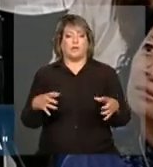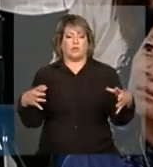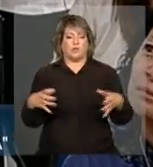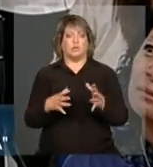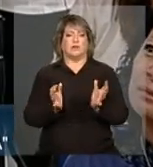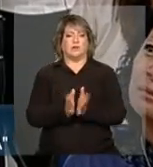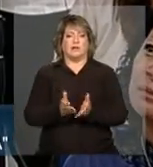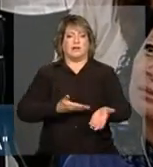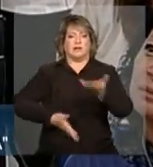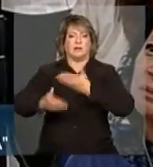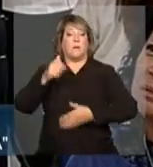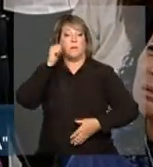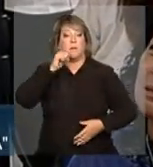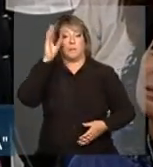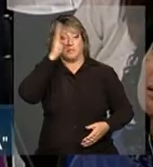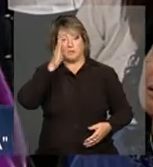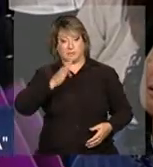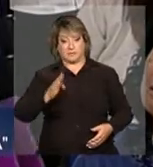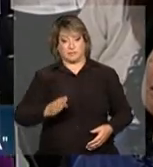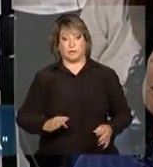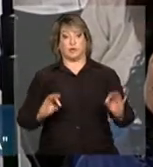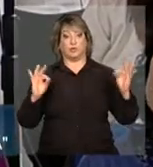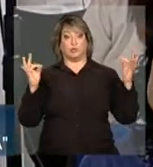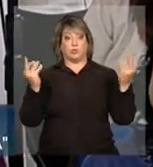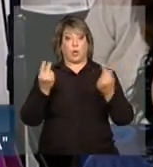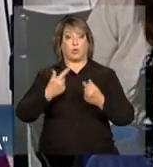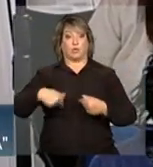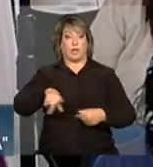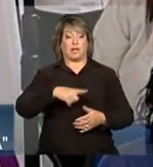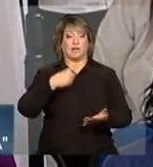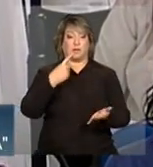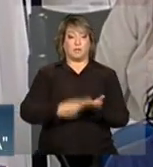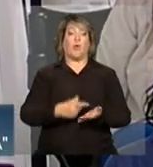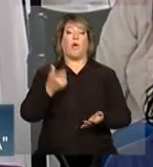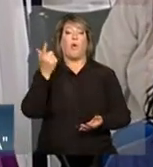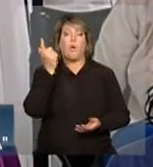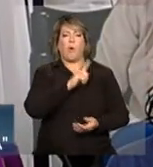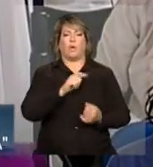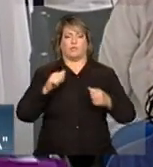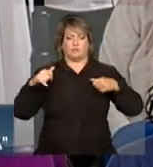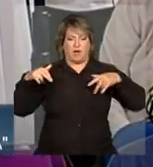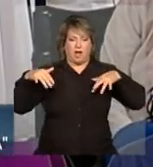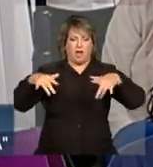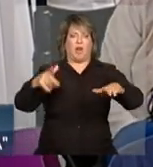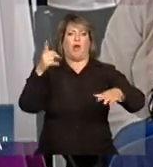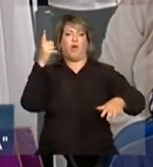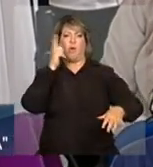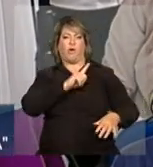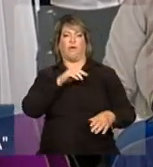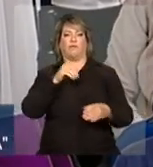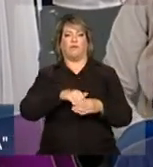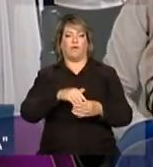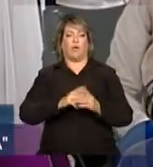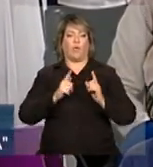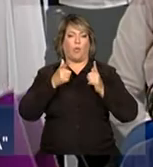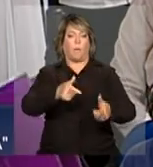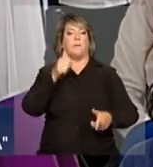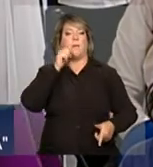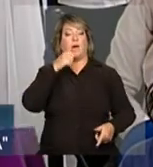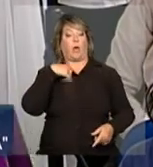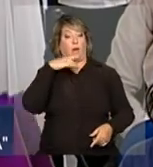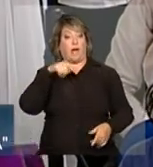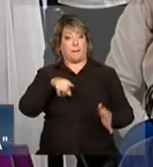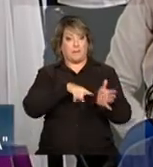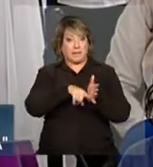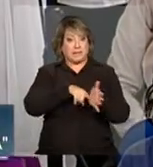articulação das mulheres brasileiras e todos esses compromissos ganhem as ruas, porque eu acho que a pesquisa